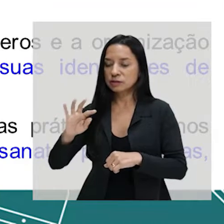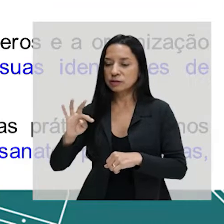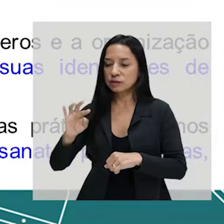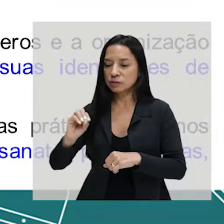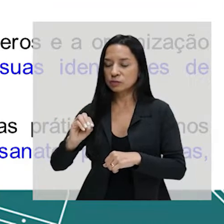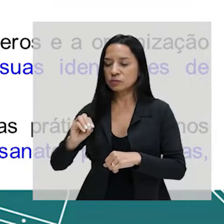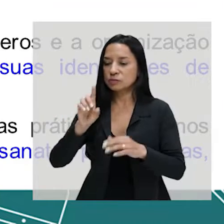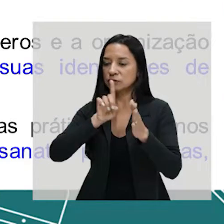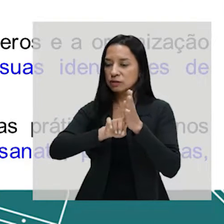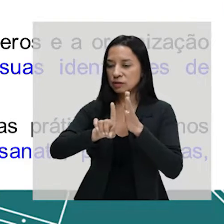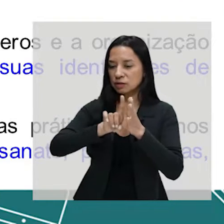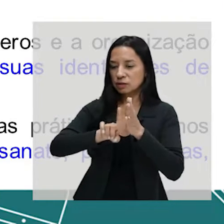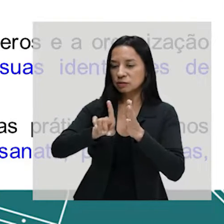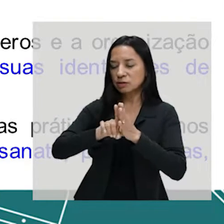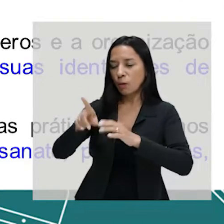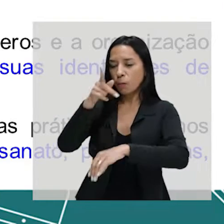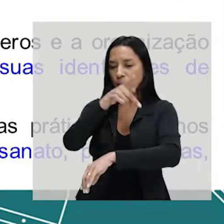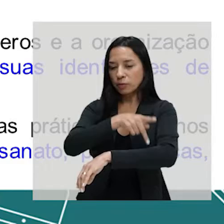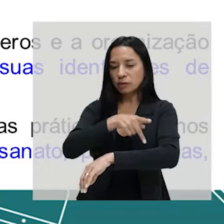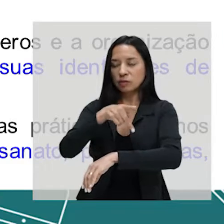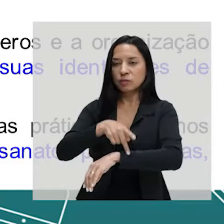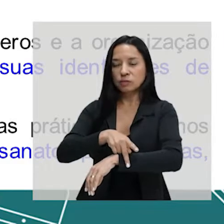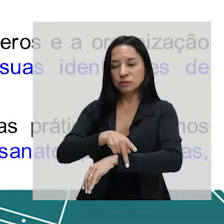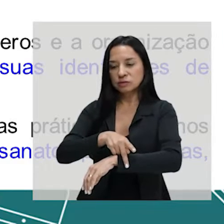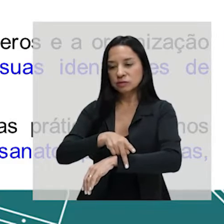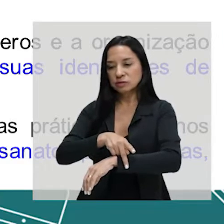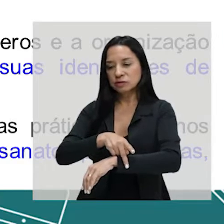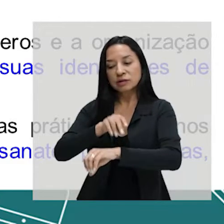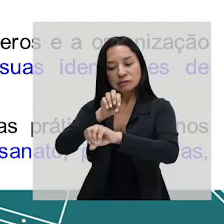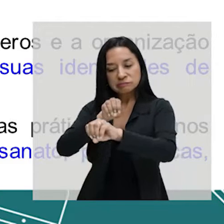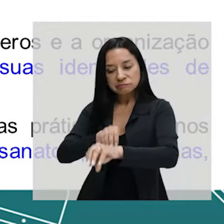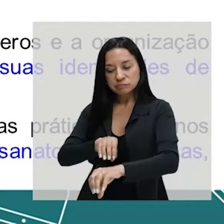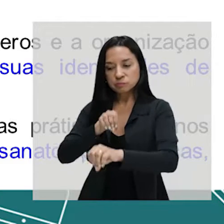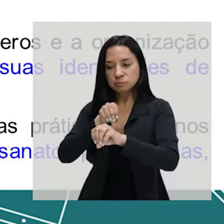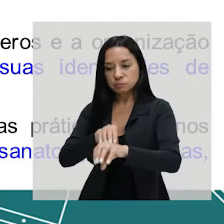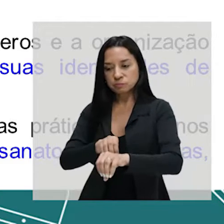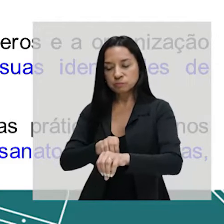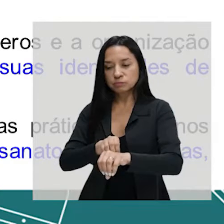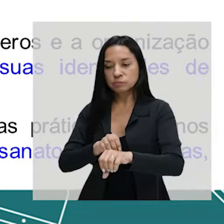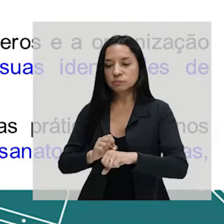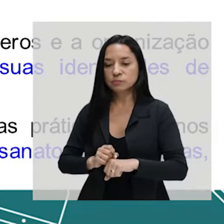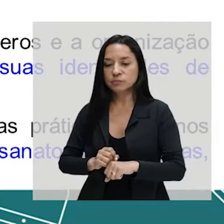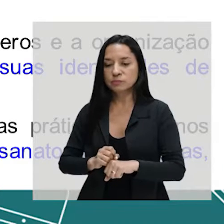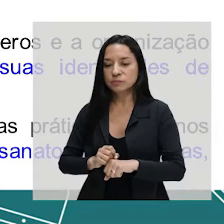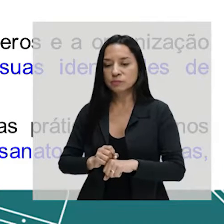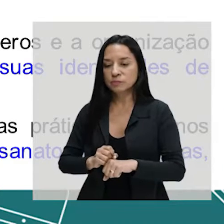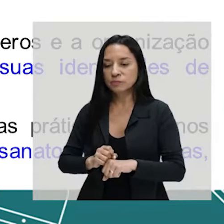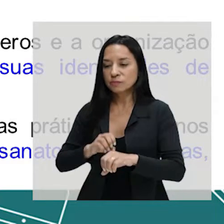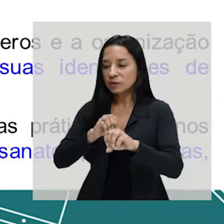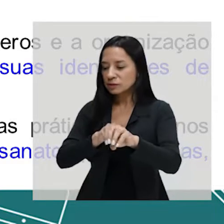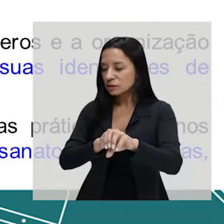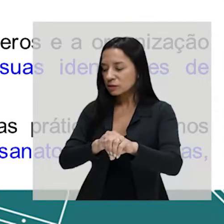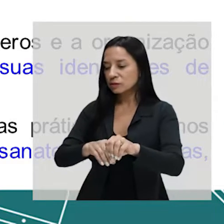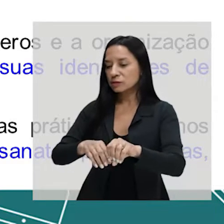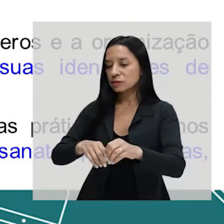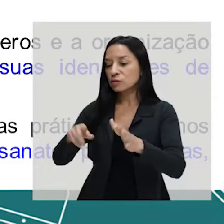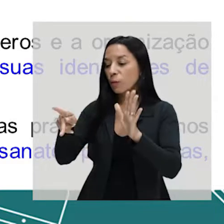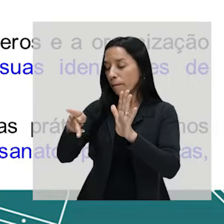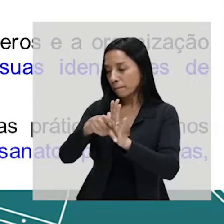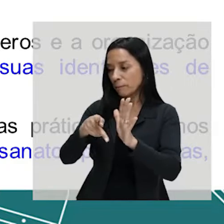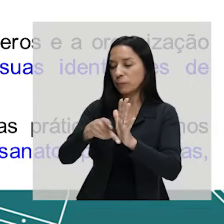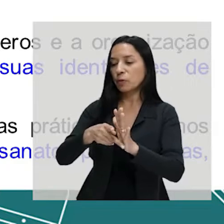é a questão da pedagogia ou seja ensinando eu estou indo os seus